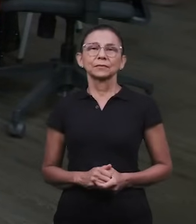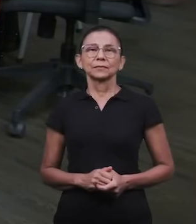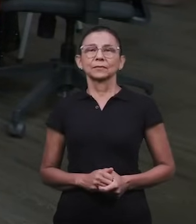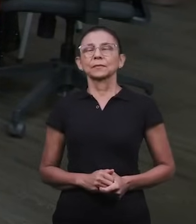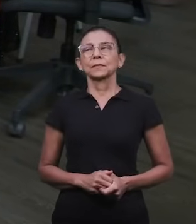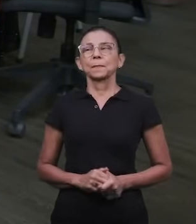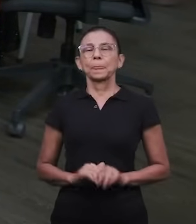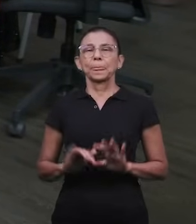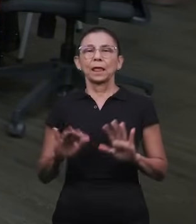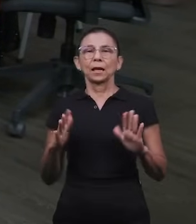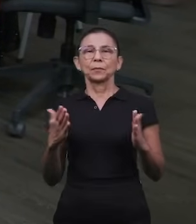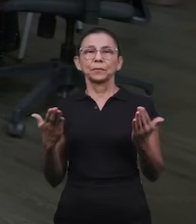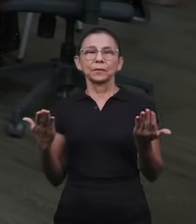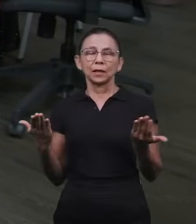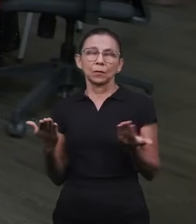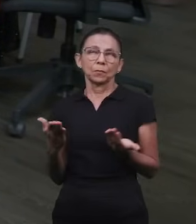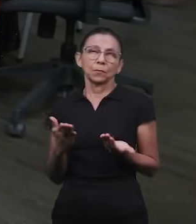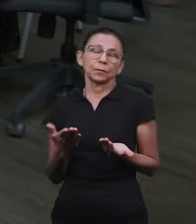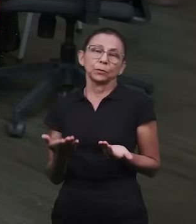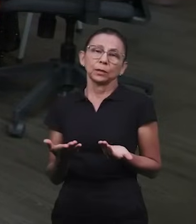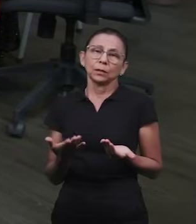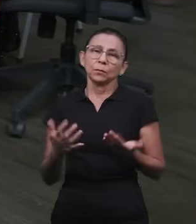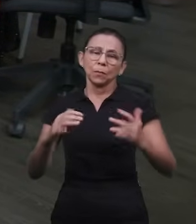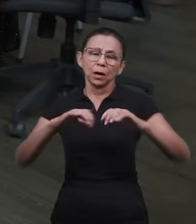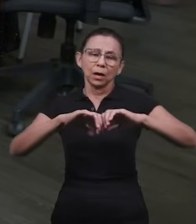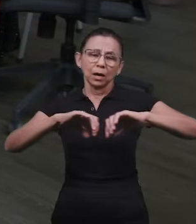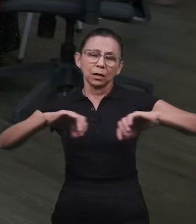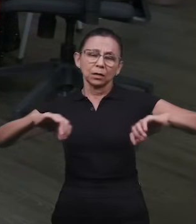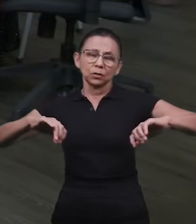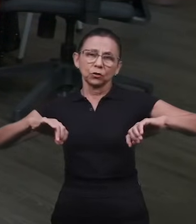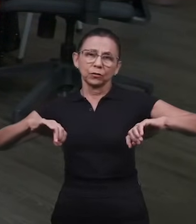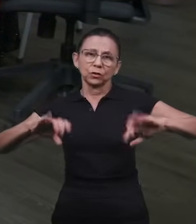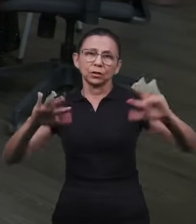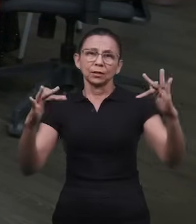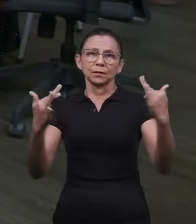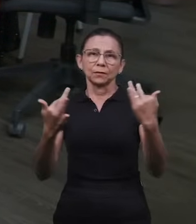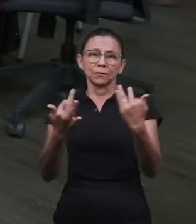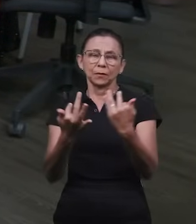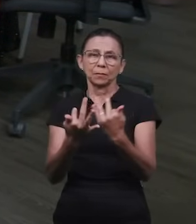harmonia. Você não vai dizer, a partir de agora eu sou crente, vocês são ímpios, são do